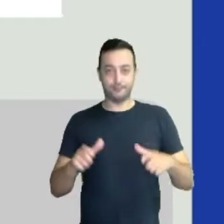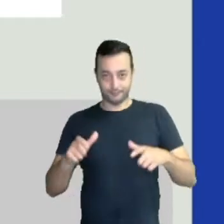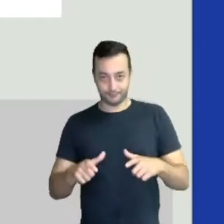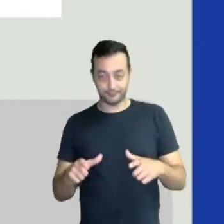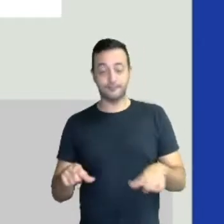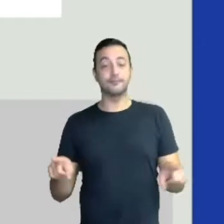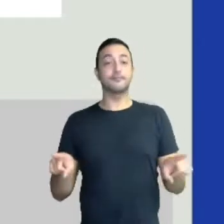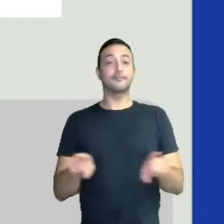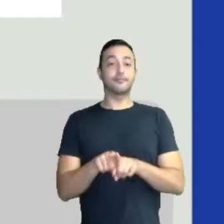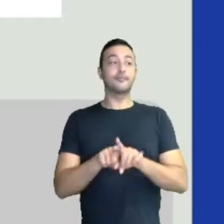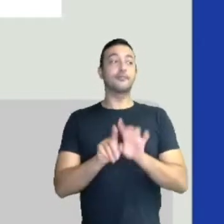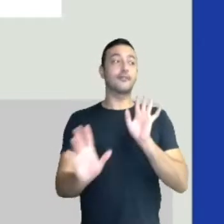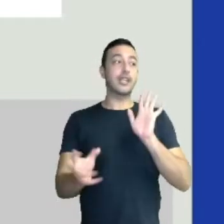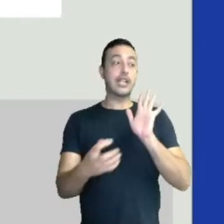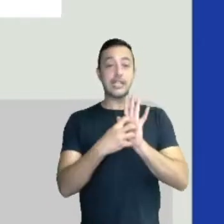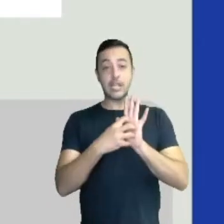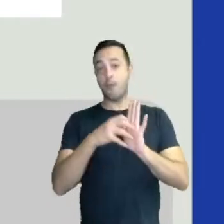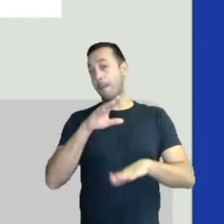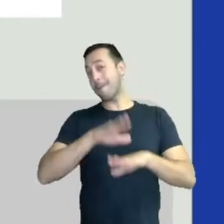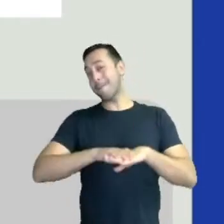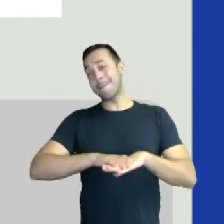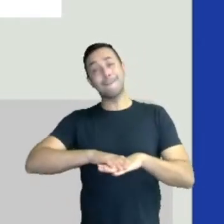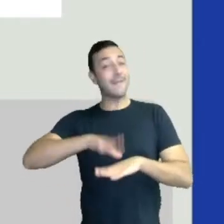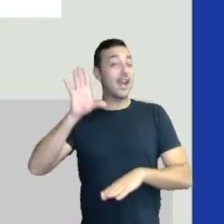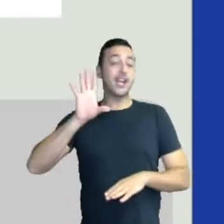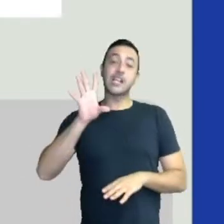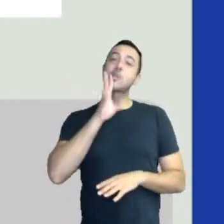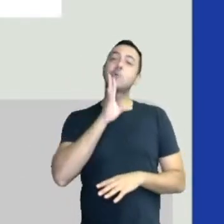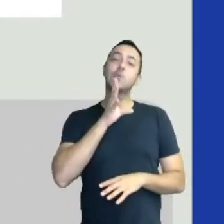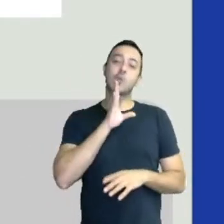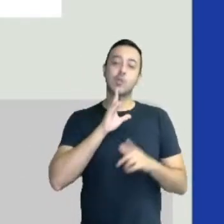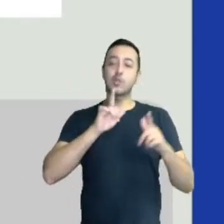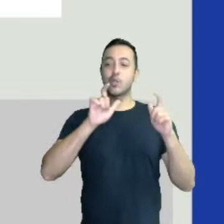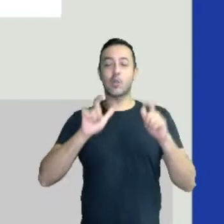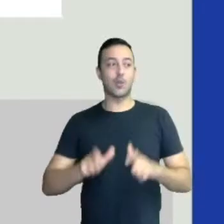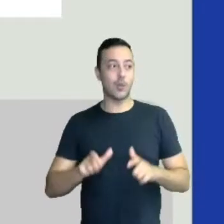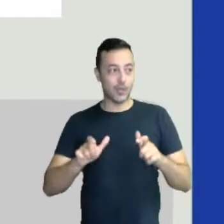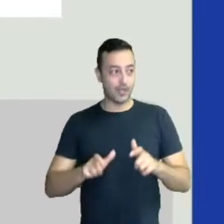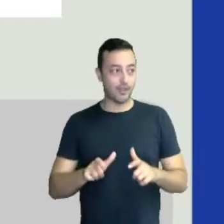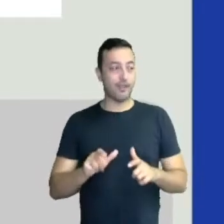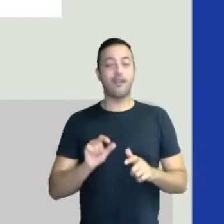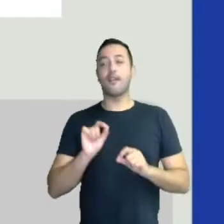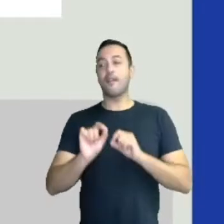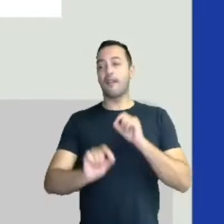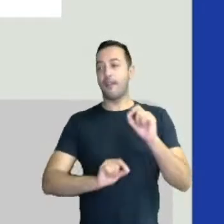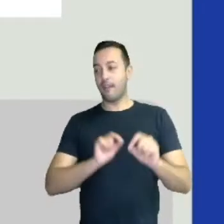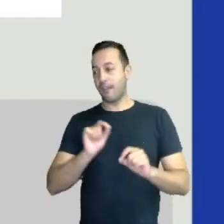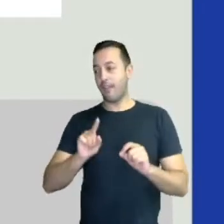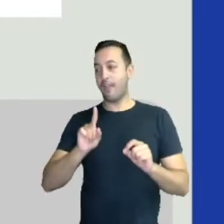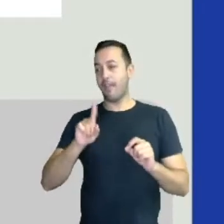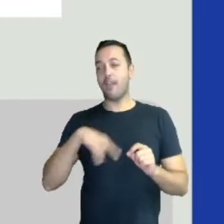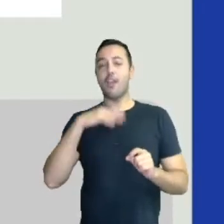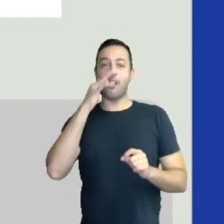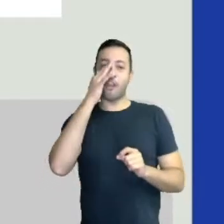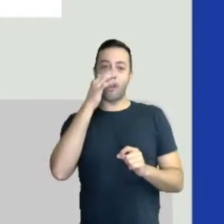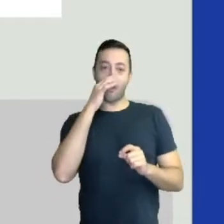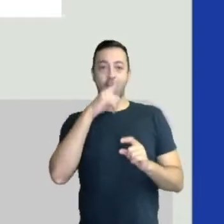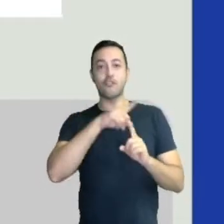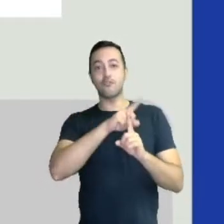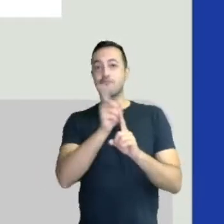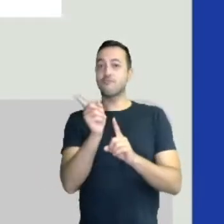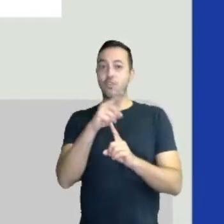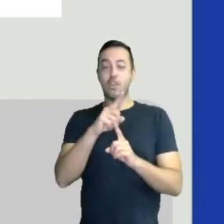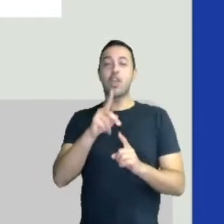um dos símbolos mais conhecidos para se localizar, que é a rosa dos ventos, onde ela